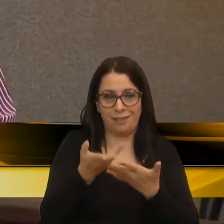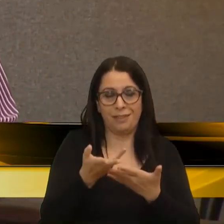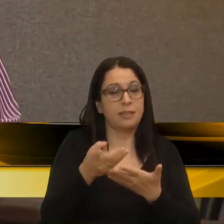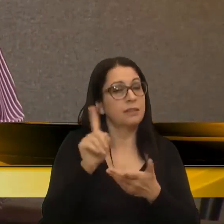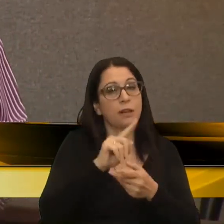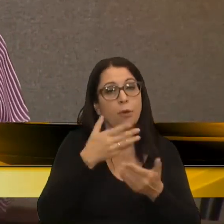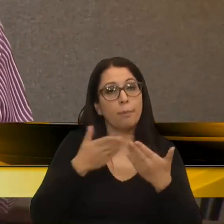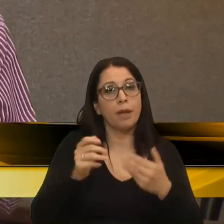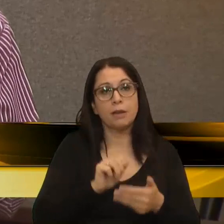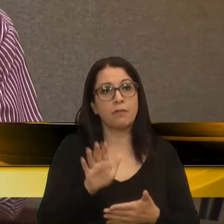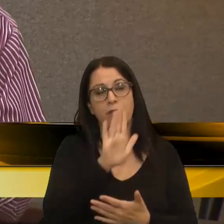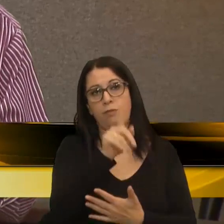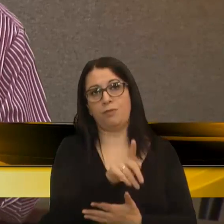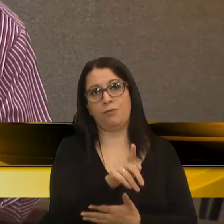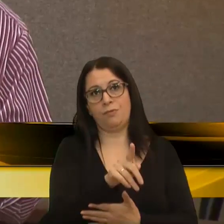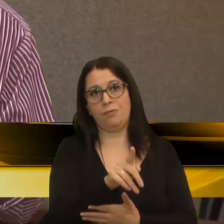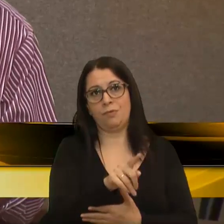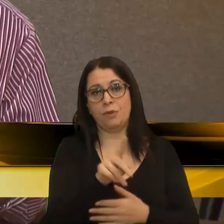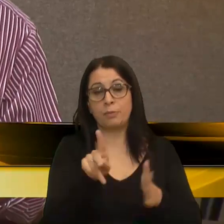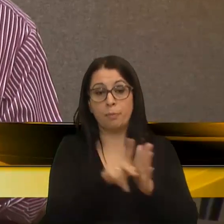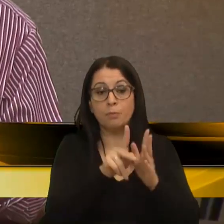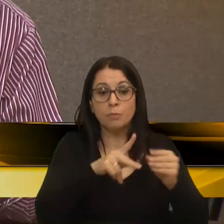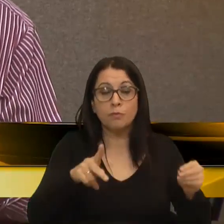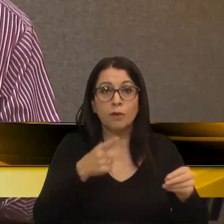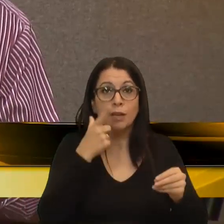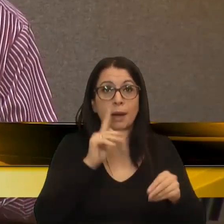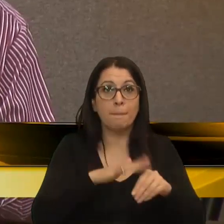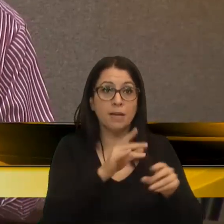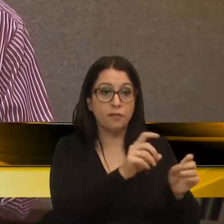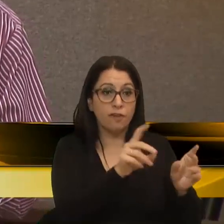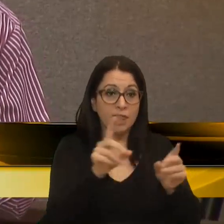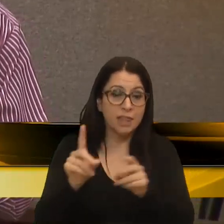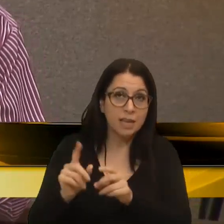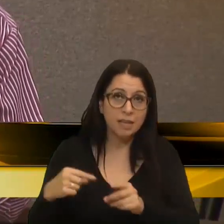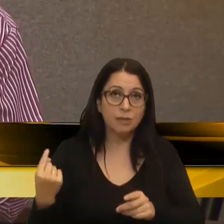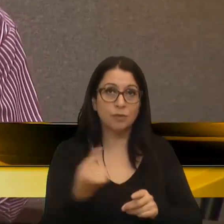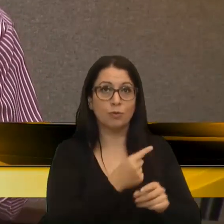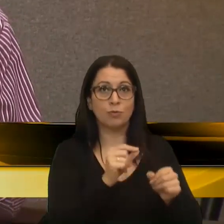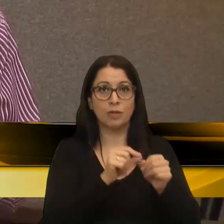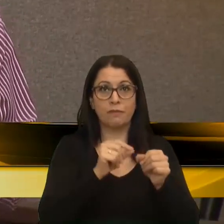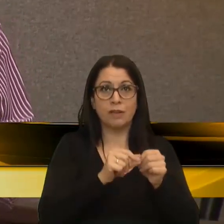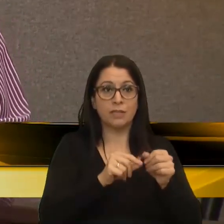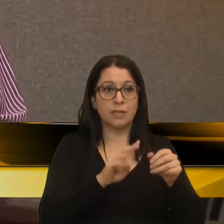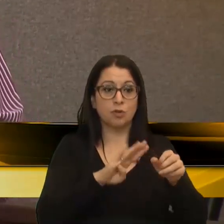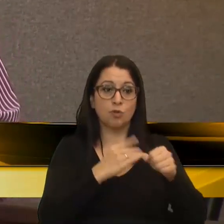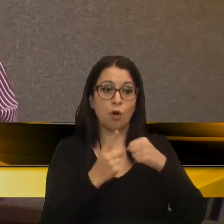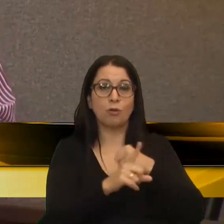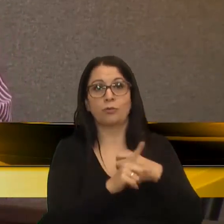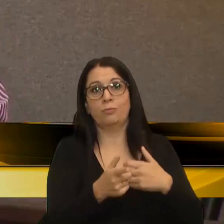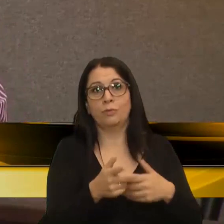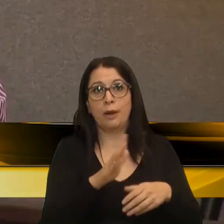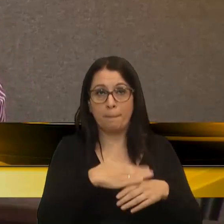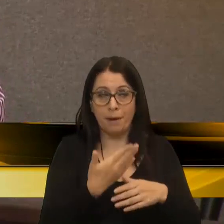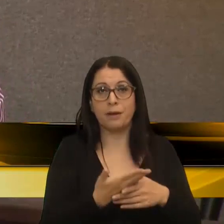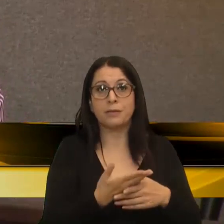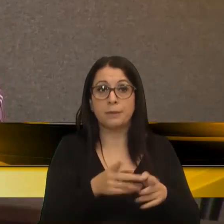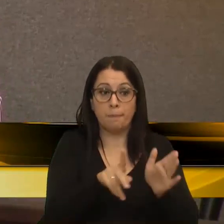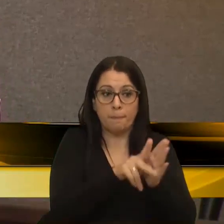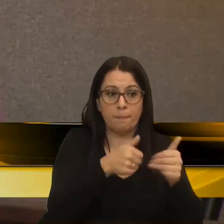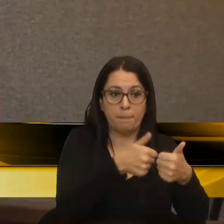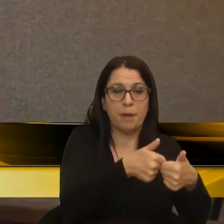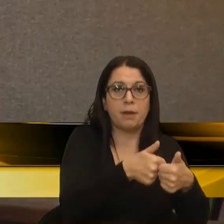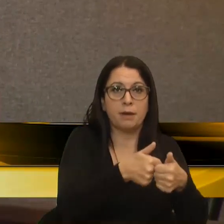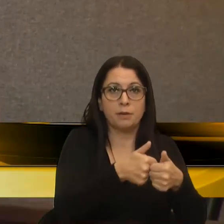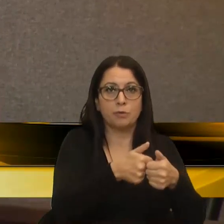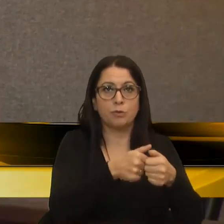não perde valor, muito pelo contrário, os proprietários vão ganhar mais vendendo para mineração do que fazendo loteamento. Além do que, loteamento próximo de